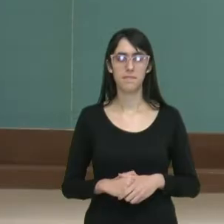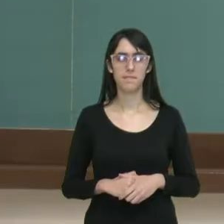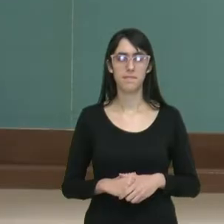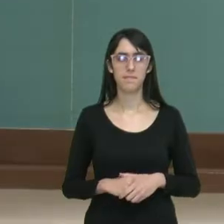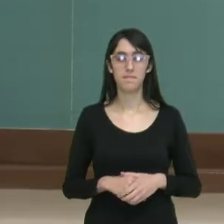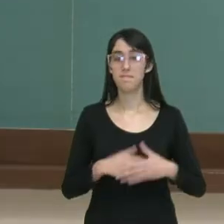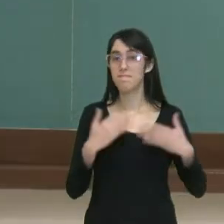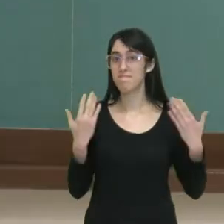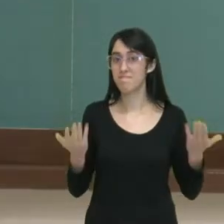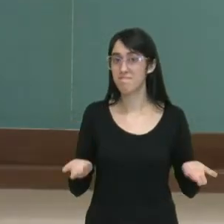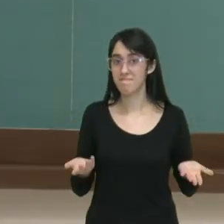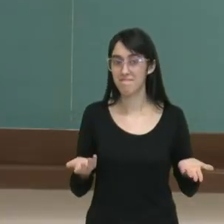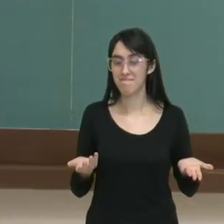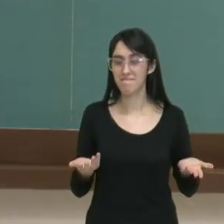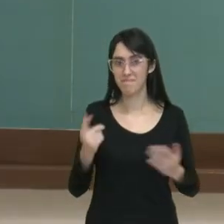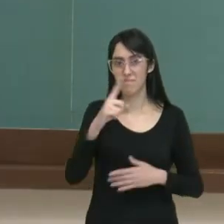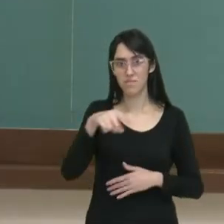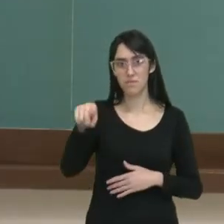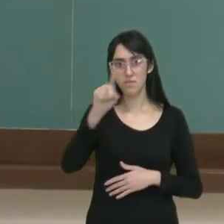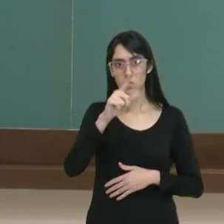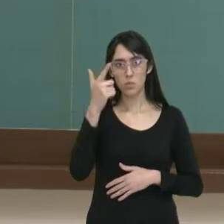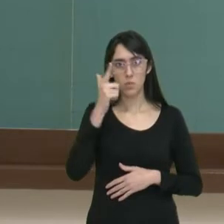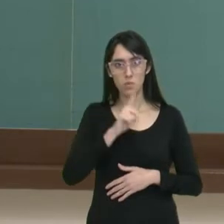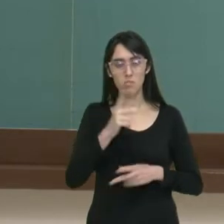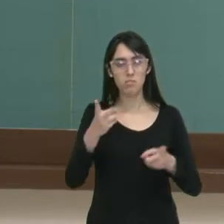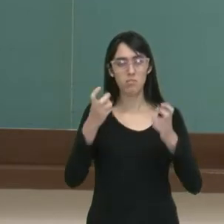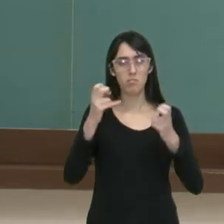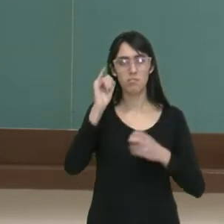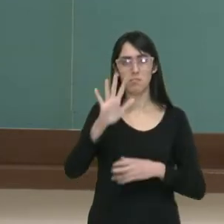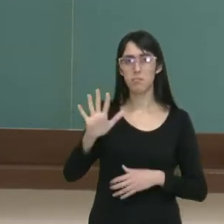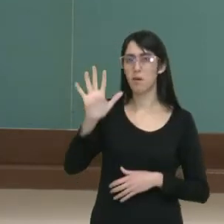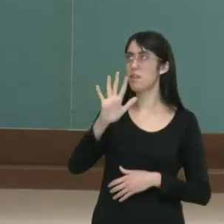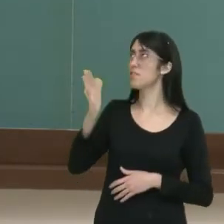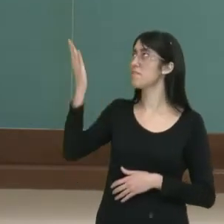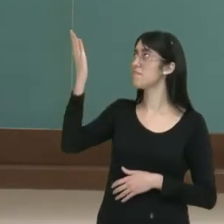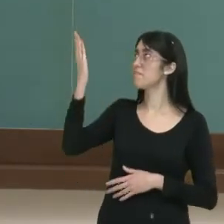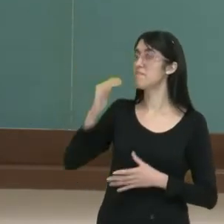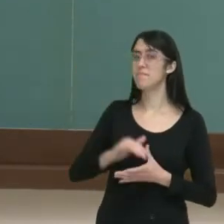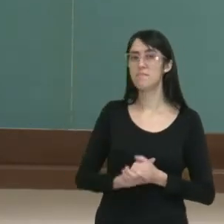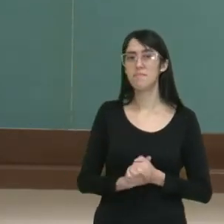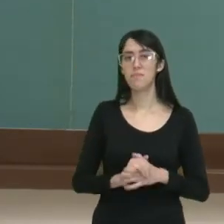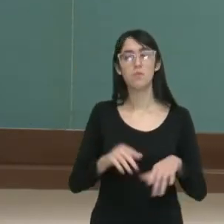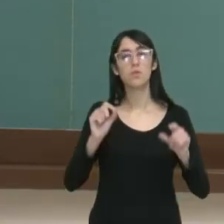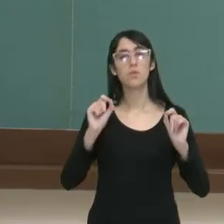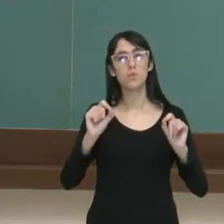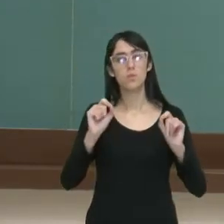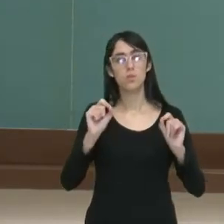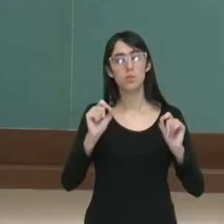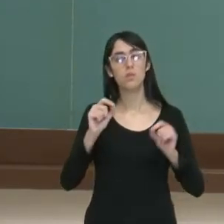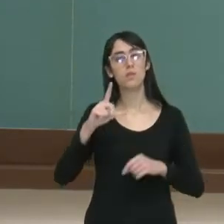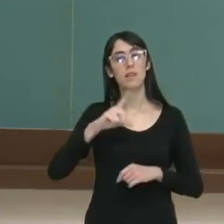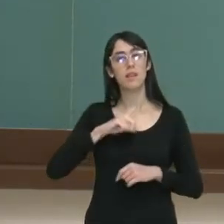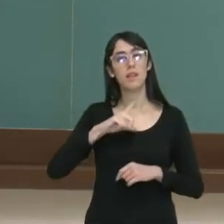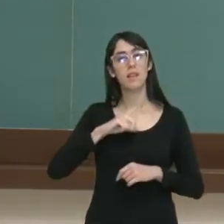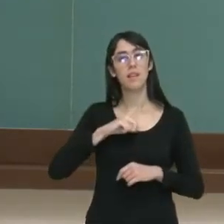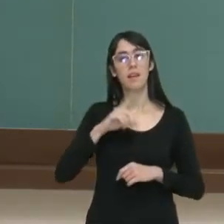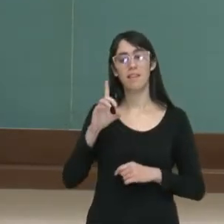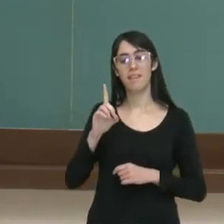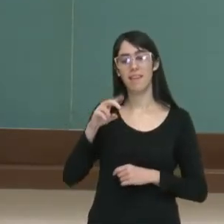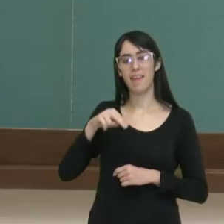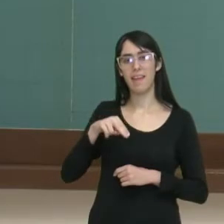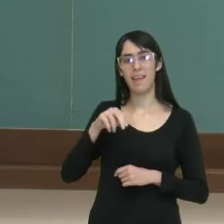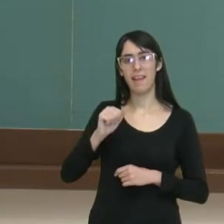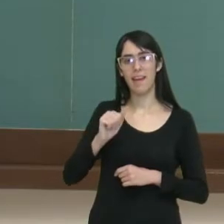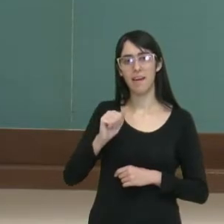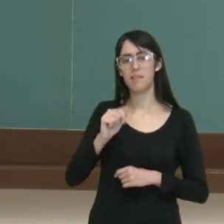E aí, alunos, conseguiram identificar essa imagem? Aqui nós temos uma estrutura de DNA.